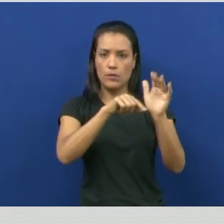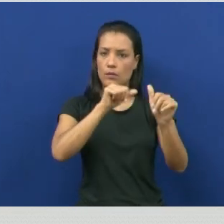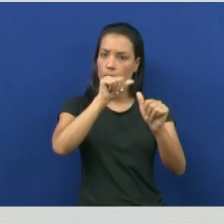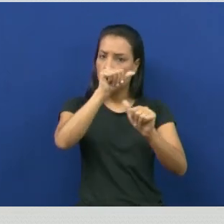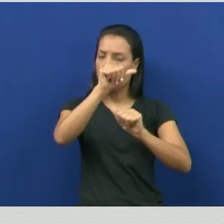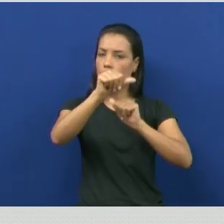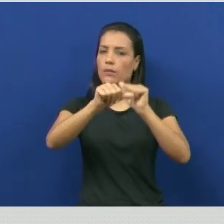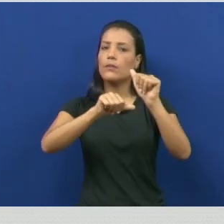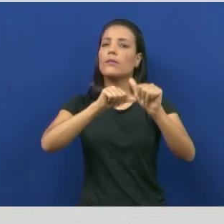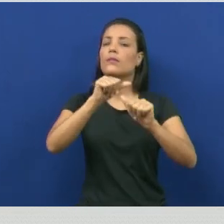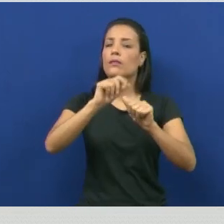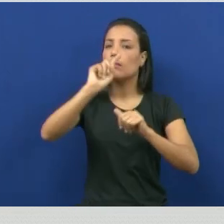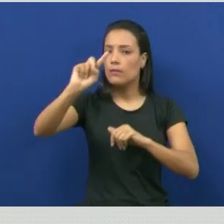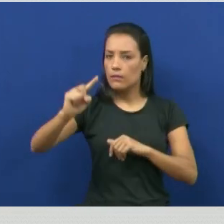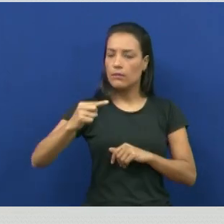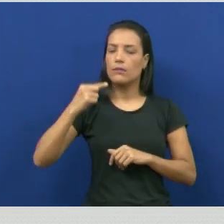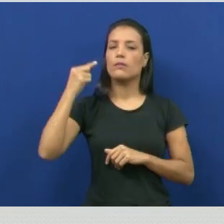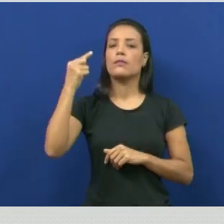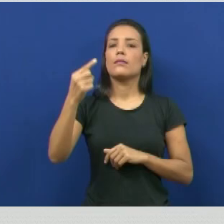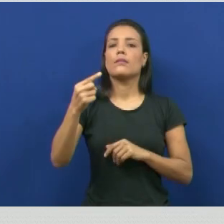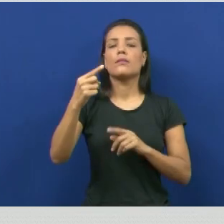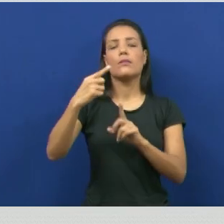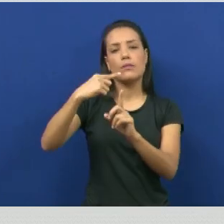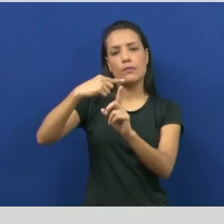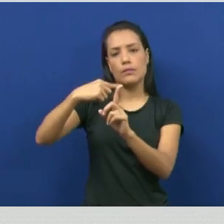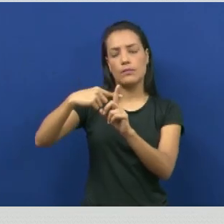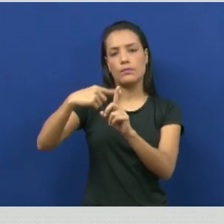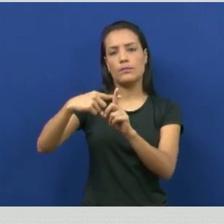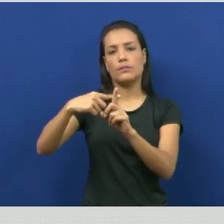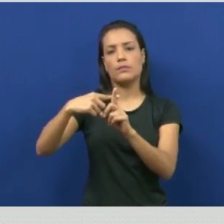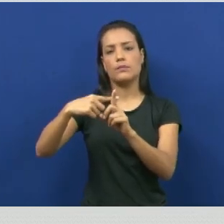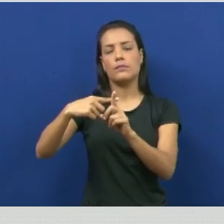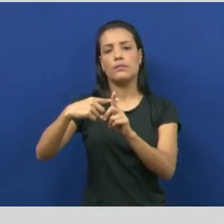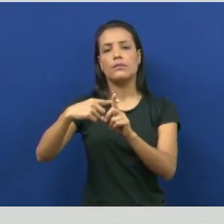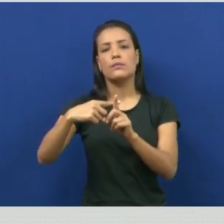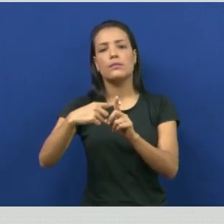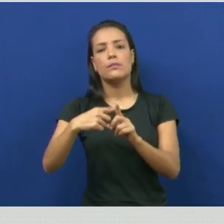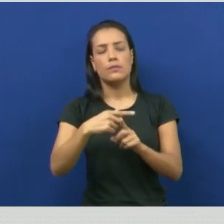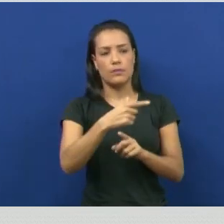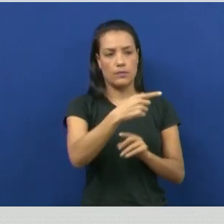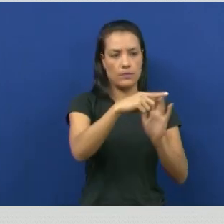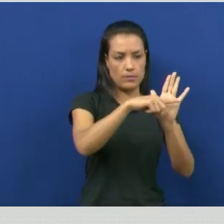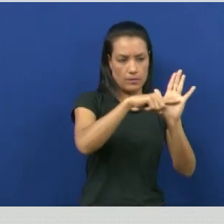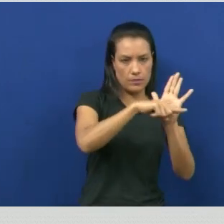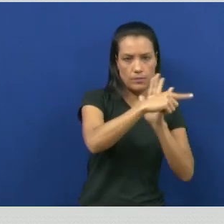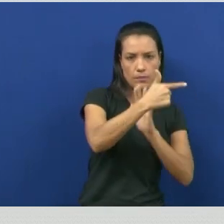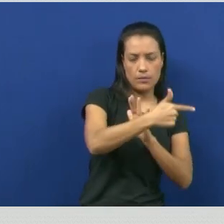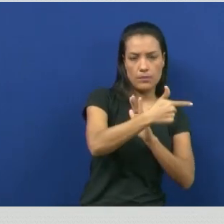virar o oposto dele? Então, o oposto de menos 2 é mais 2, certo?